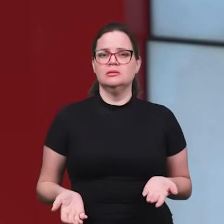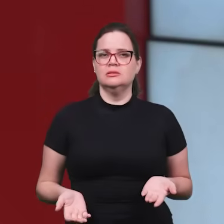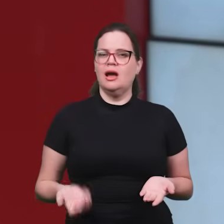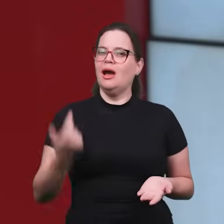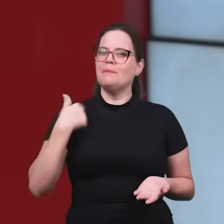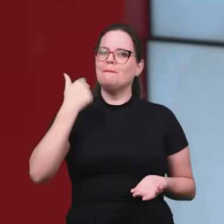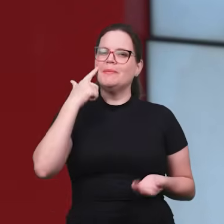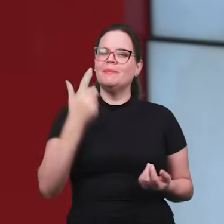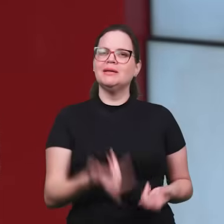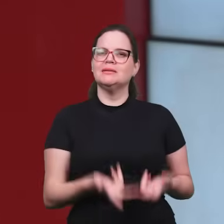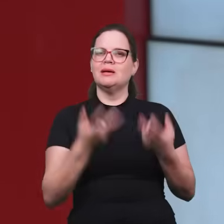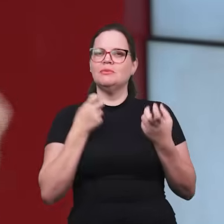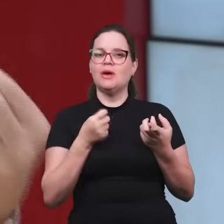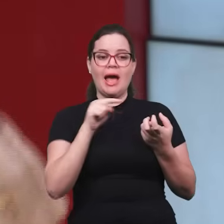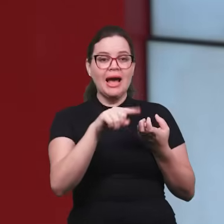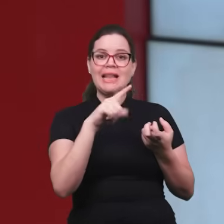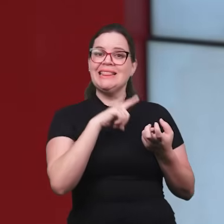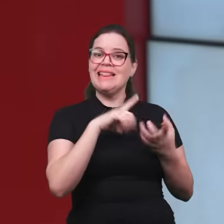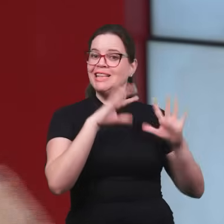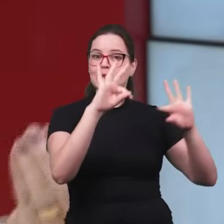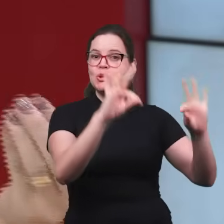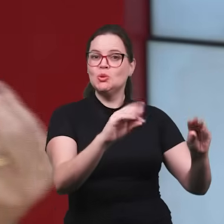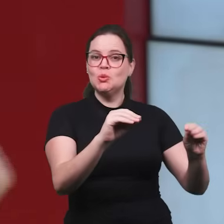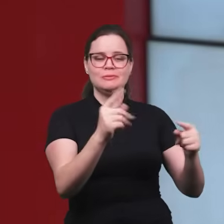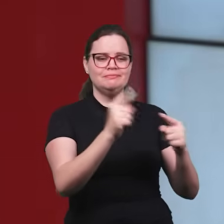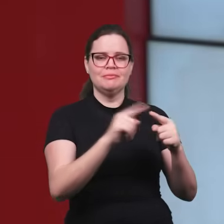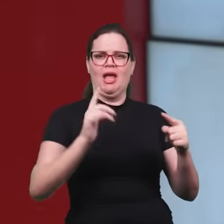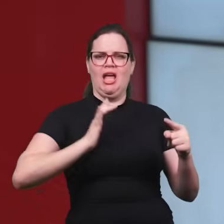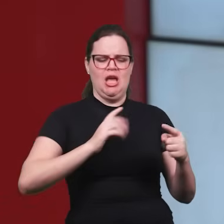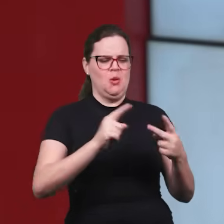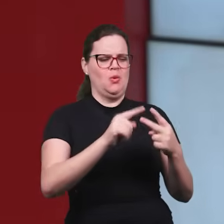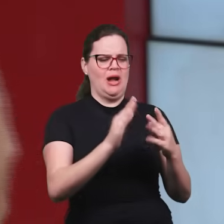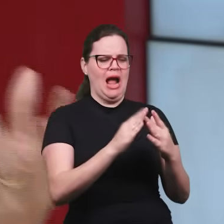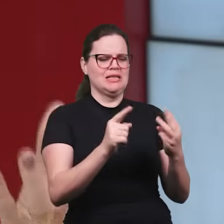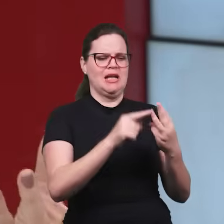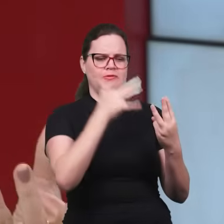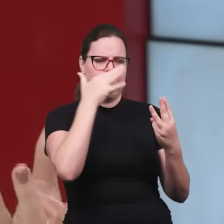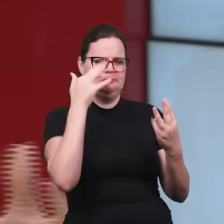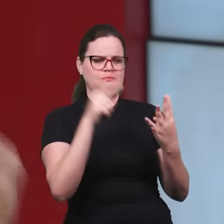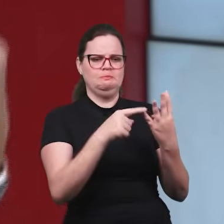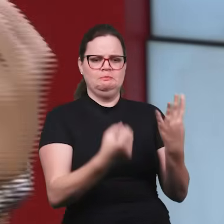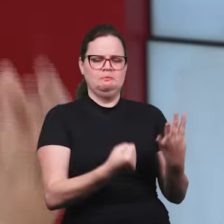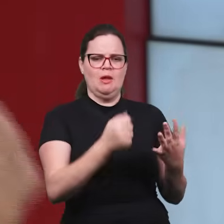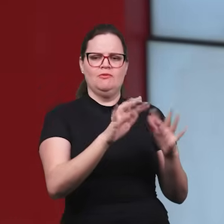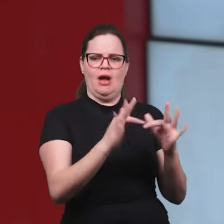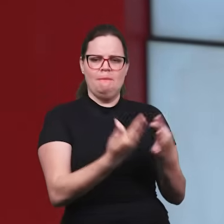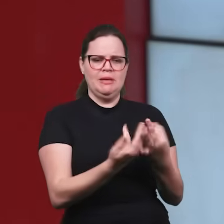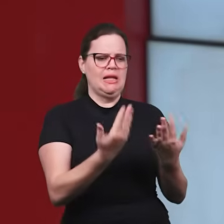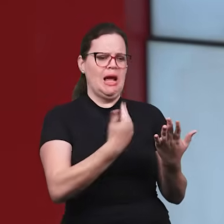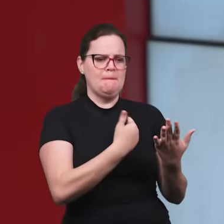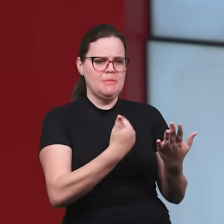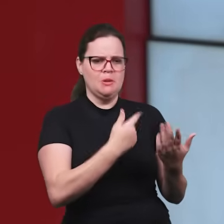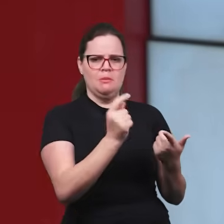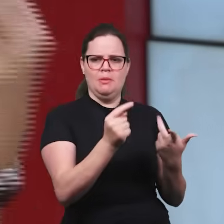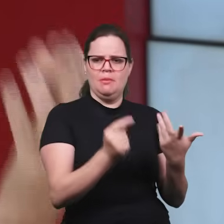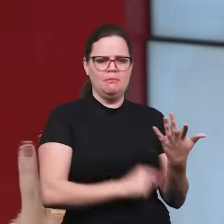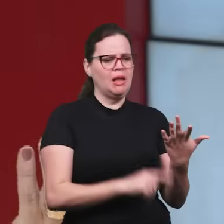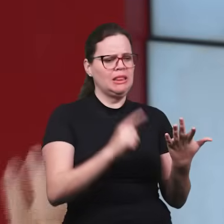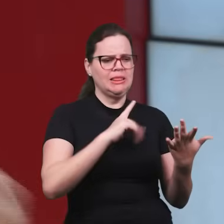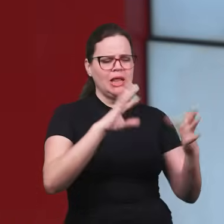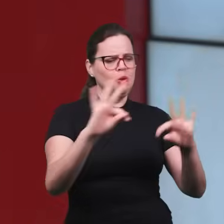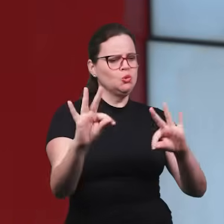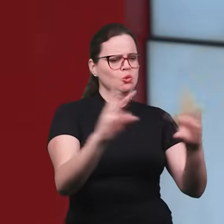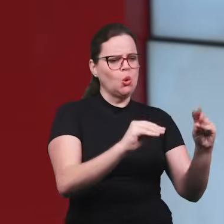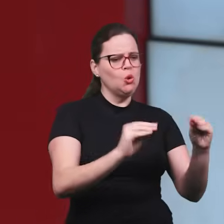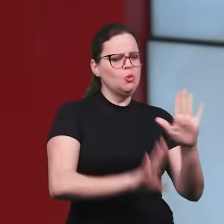nós percebemos o quê? Mesmo tendo tudo que uma pessoa, você olha e fala, é tudo que eu queria ter. Bens, dinheiro, família,